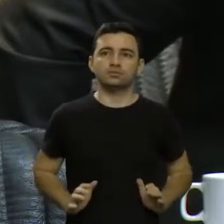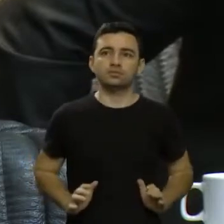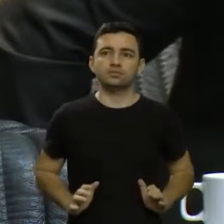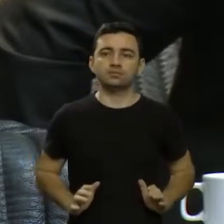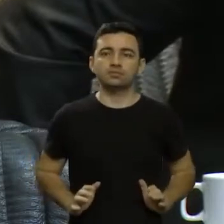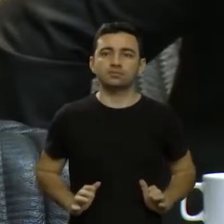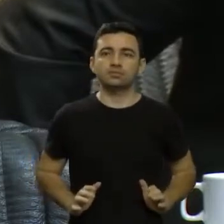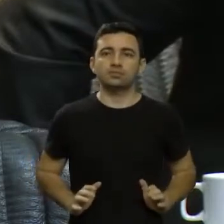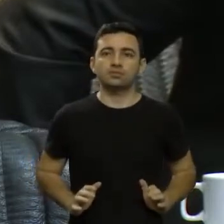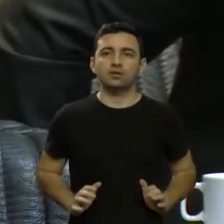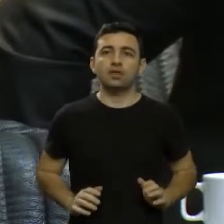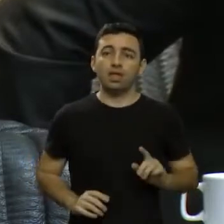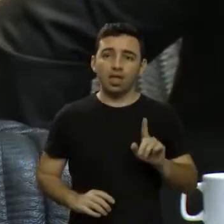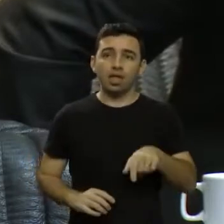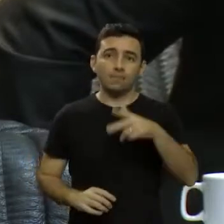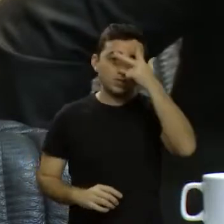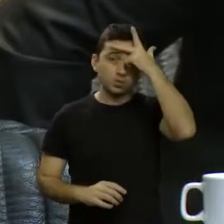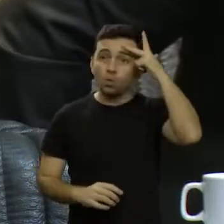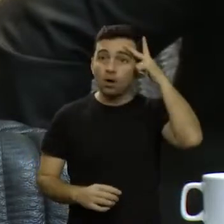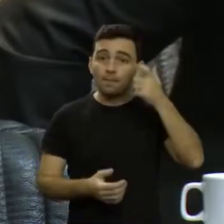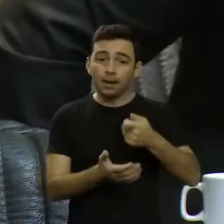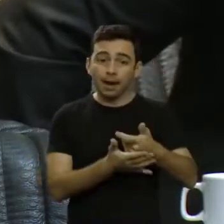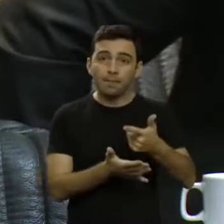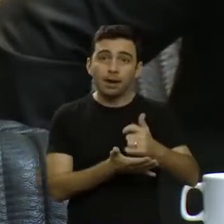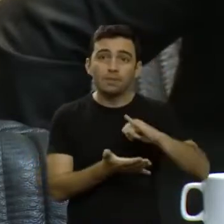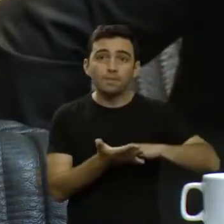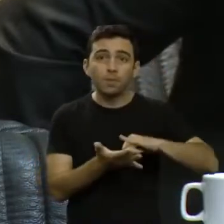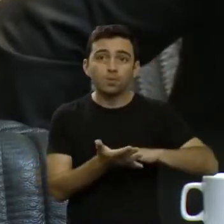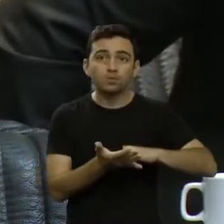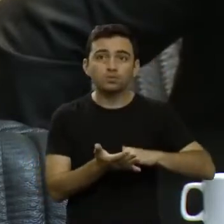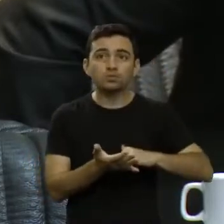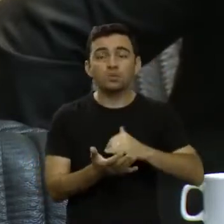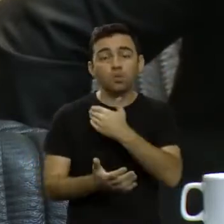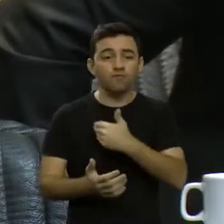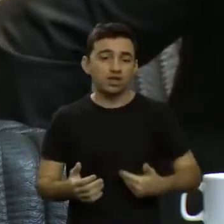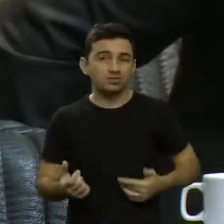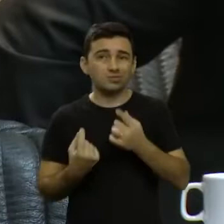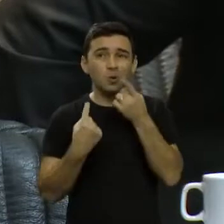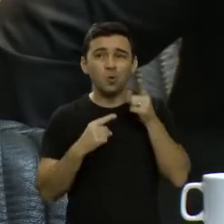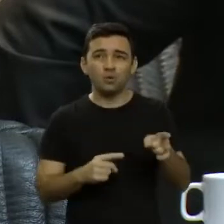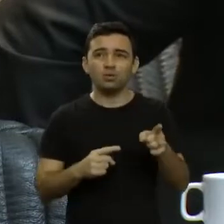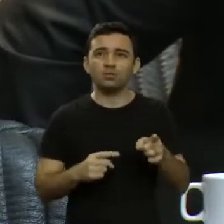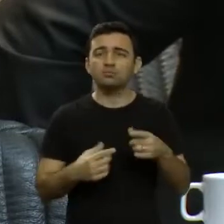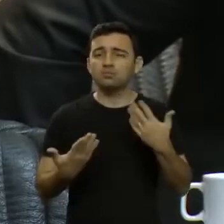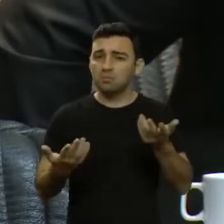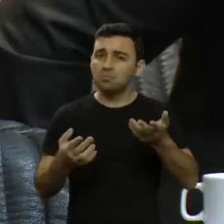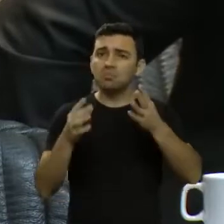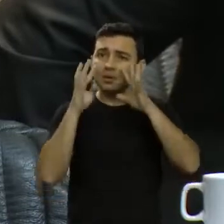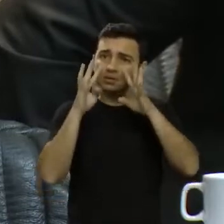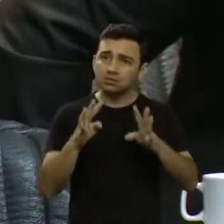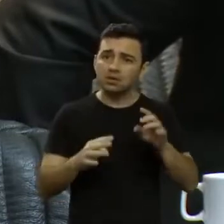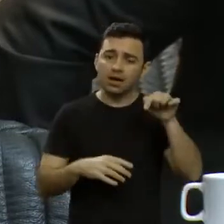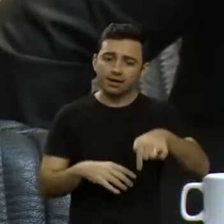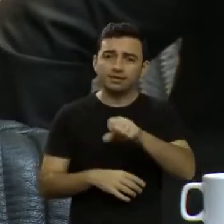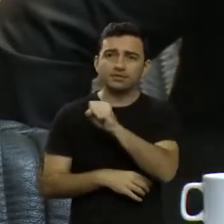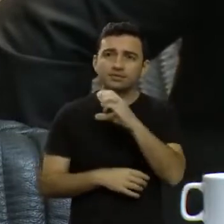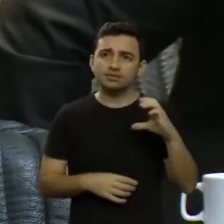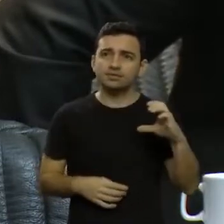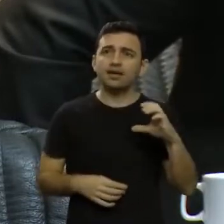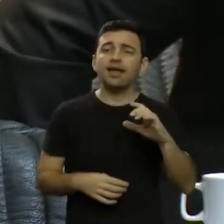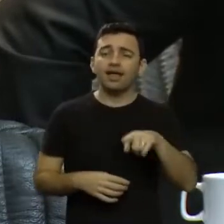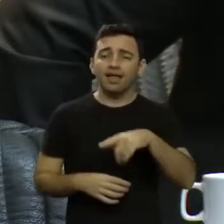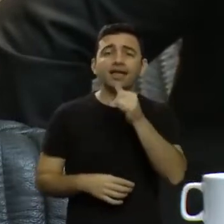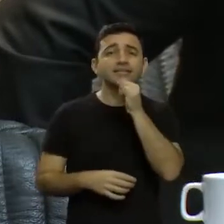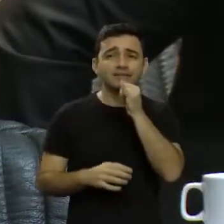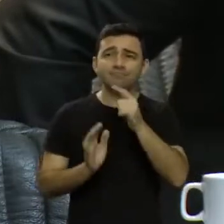contra quem paga impostos no Brasil. E o que nós estamos vendo em Santa Catarina é um clássico exemplo